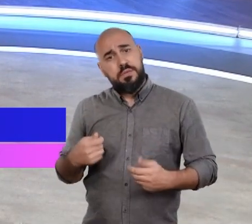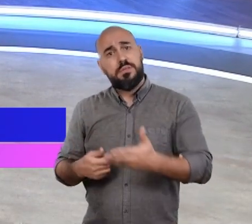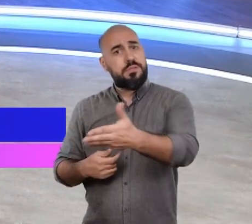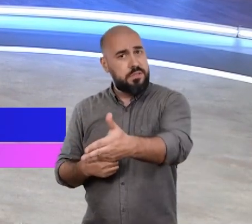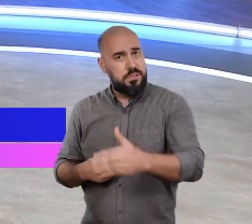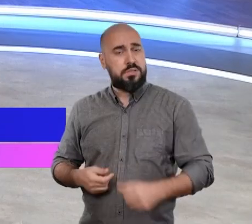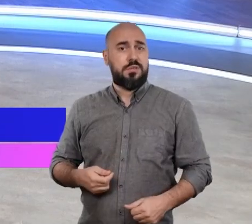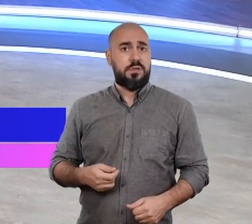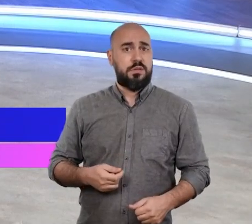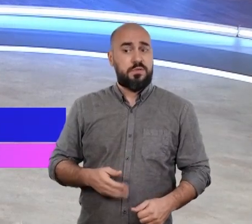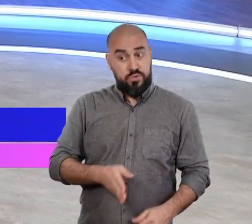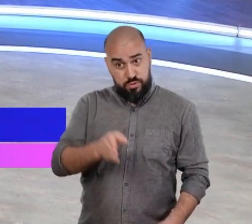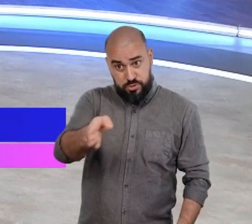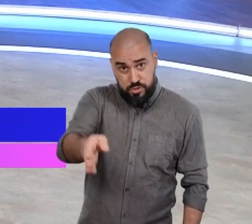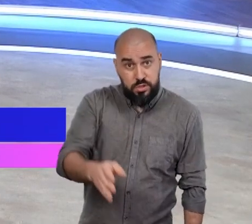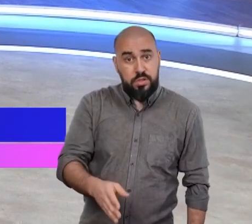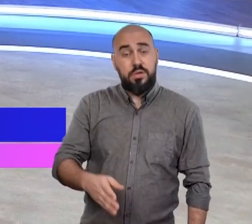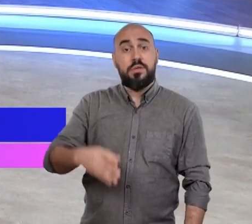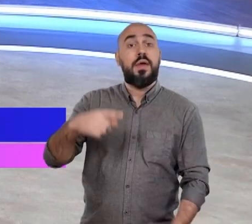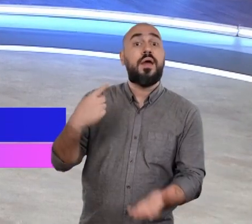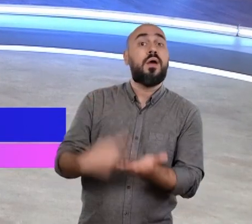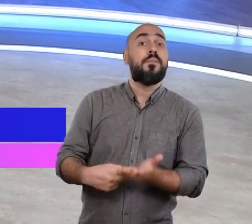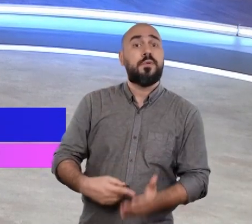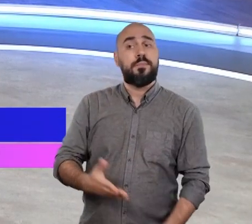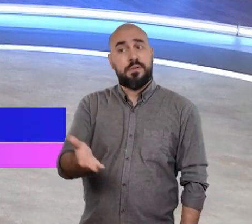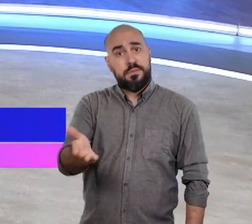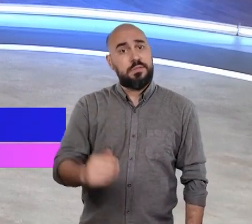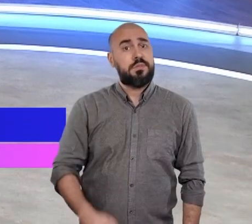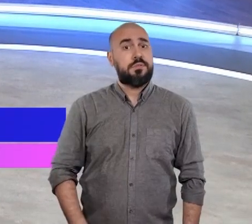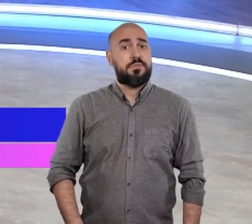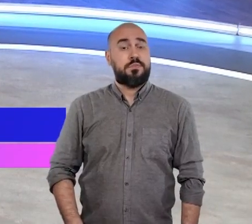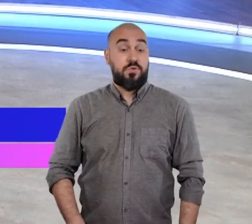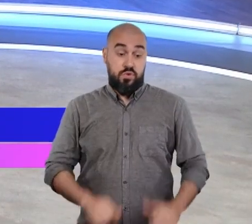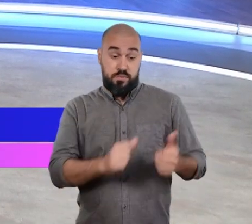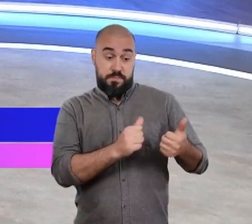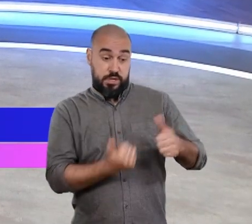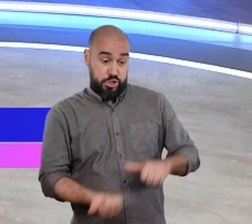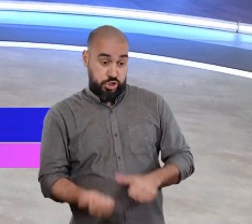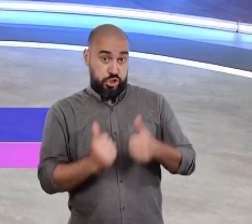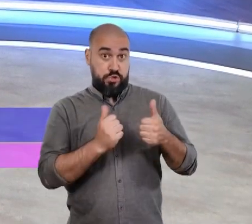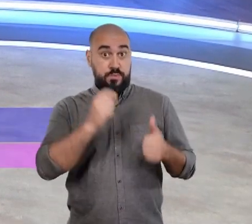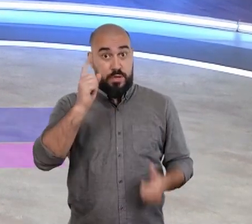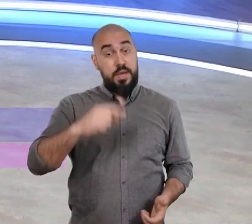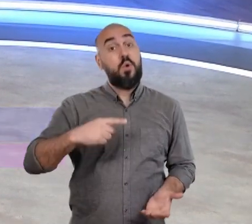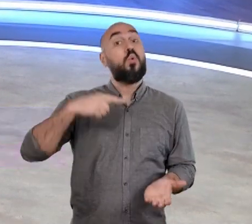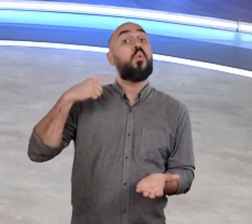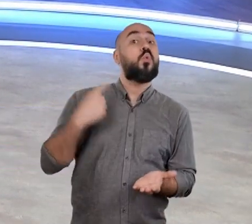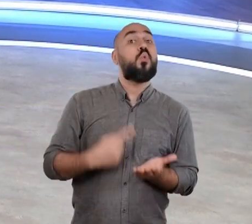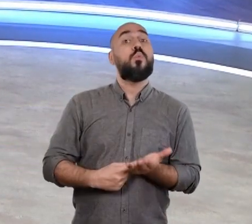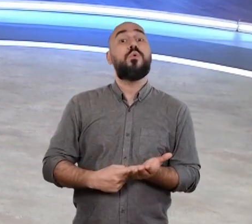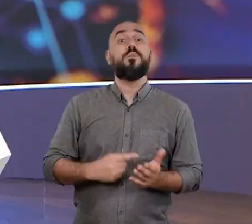E o batismo é comprometer-se. E nós temos que assumir um compromisso.